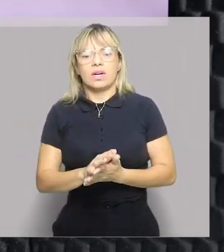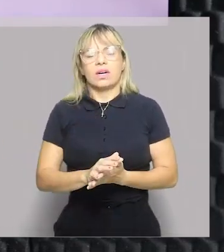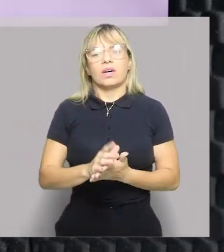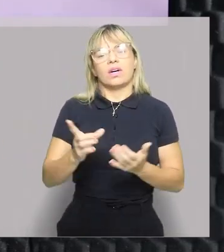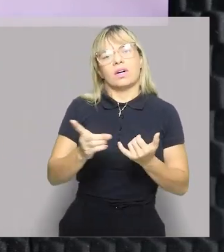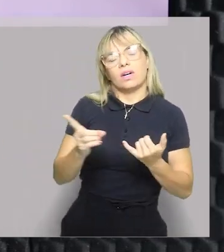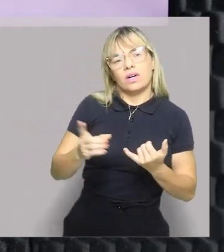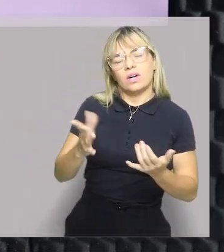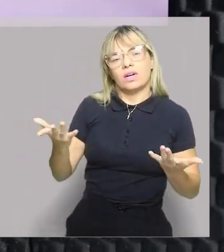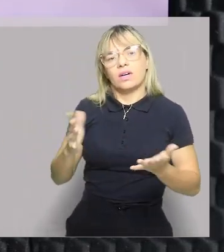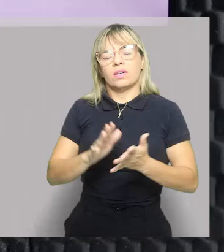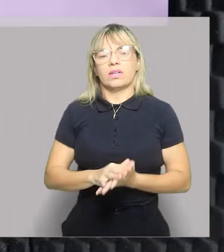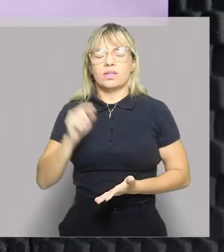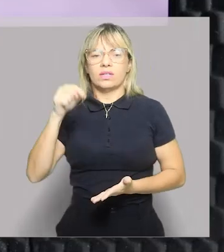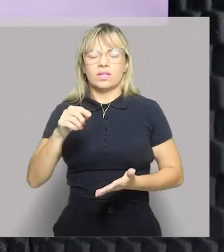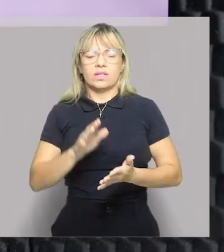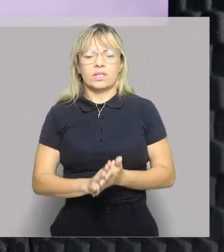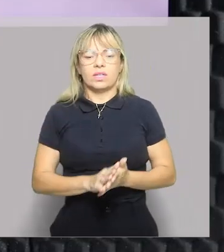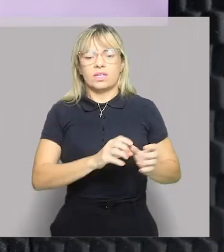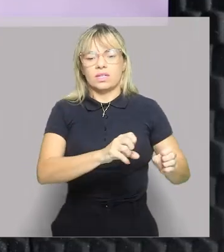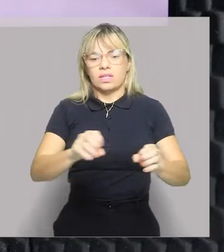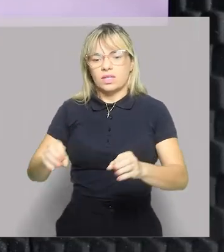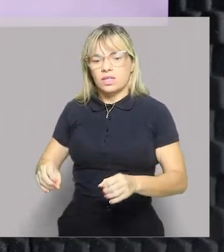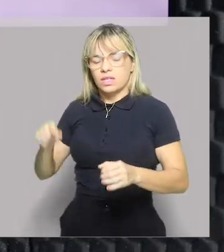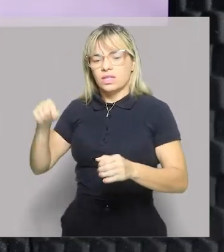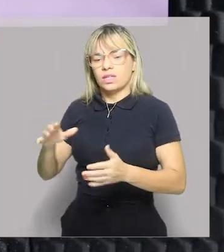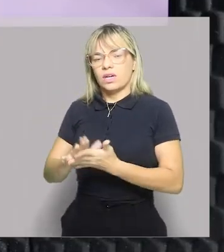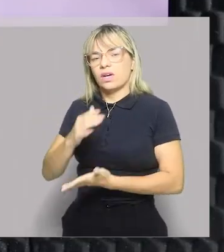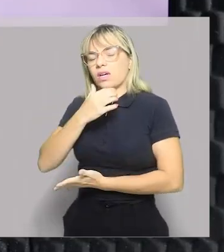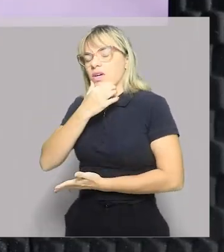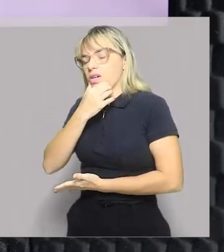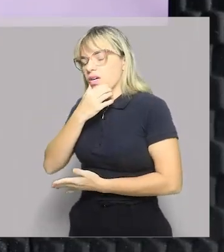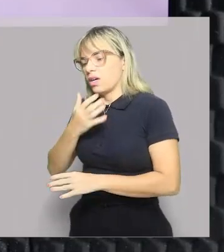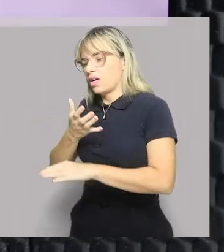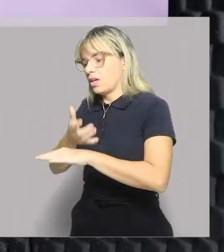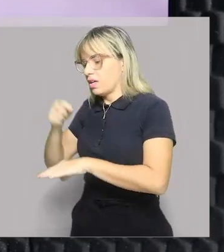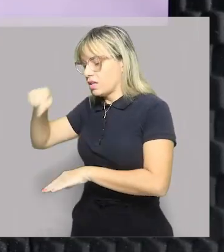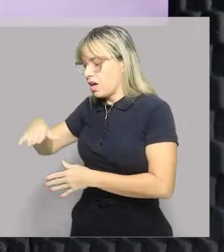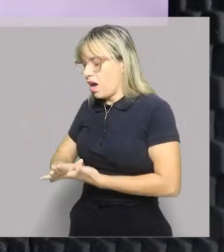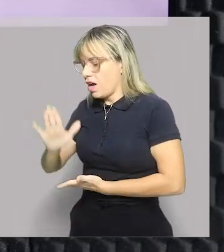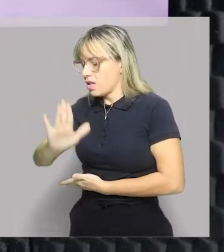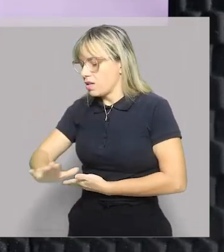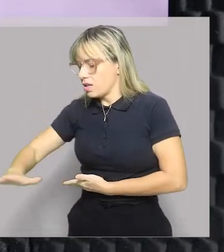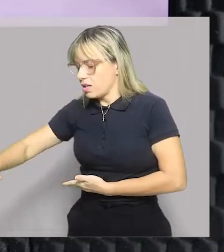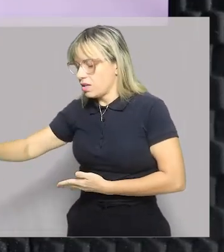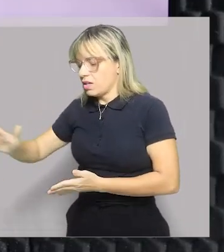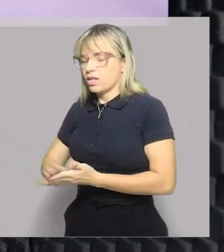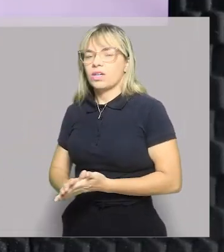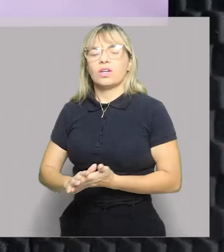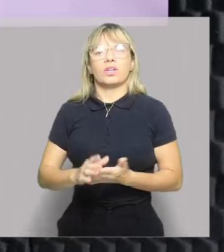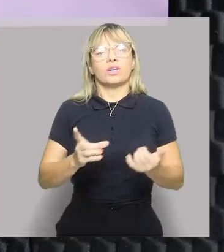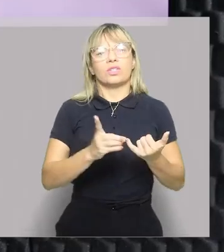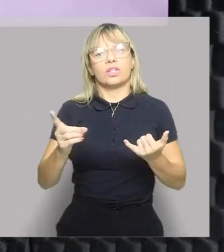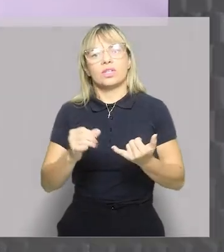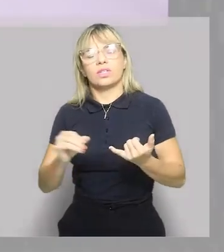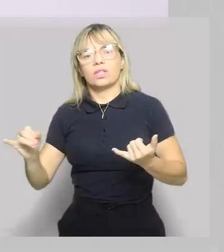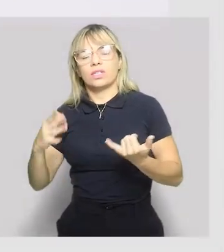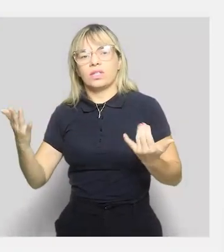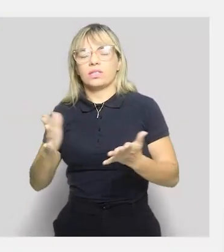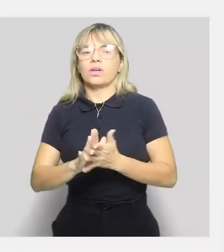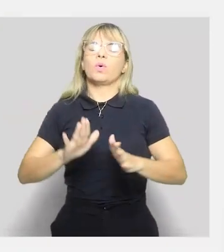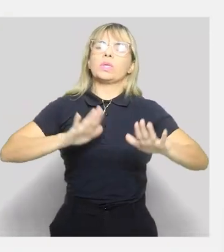inglês às crianças, você está diante de verbo transitivo direto e indireto. Então, depende muito do contexto. Tudo bem? Vamos às